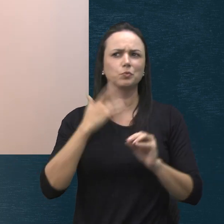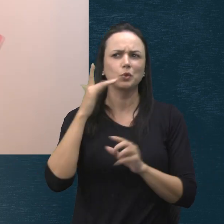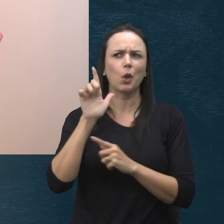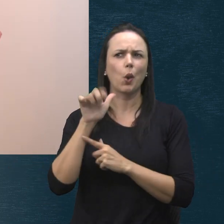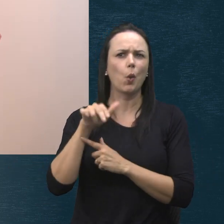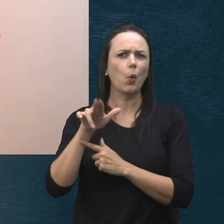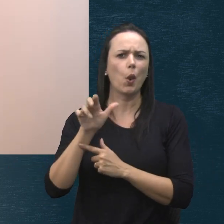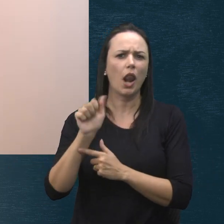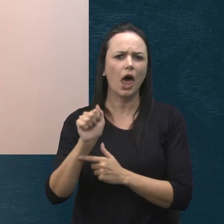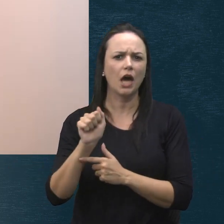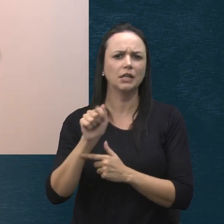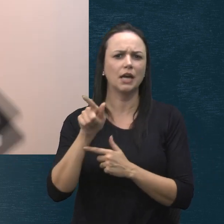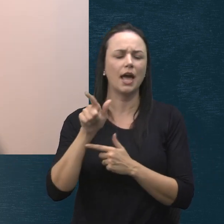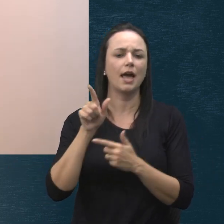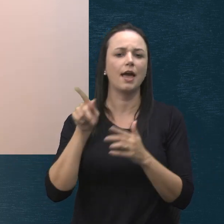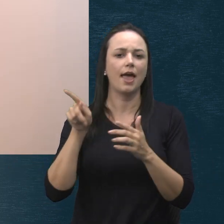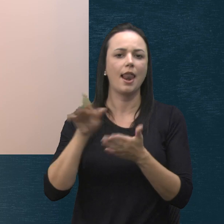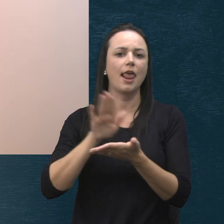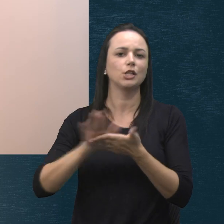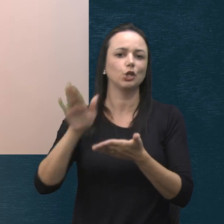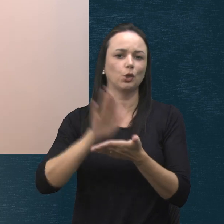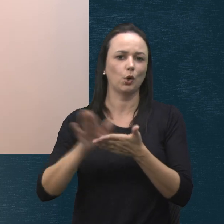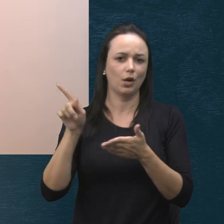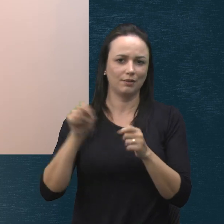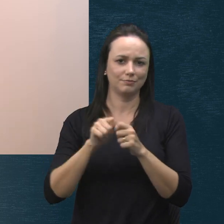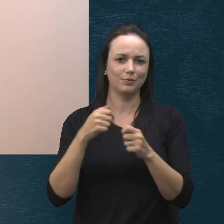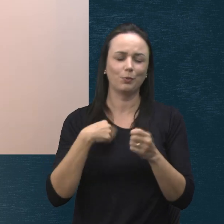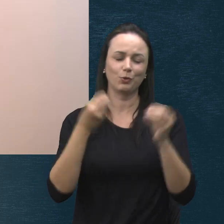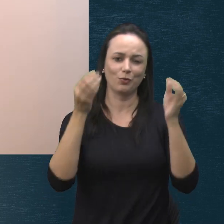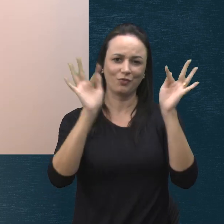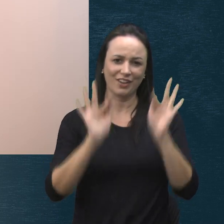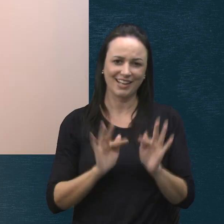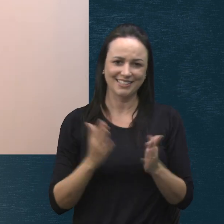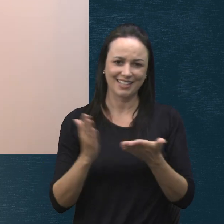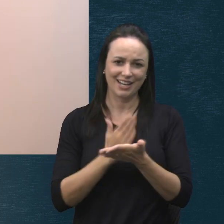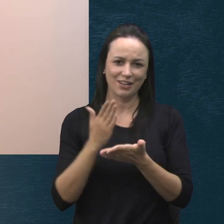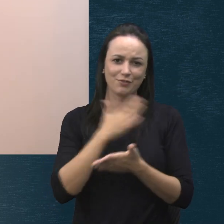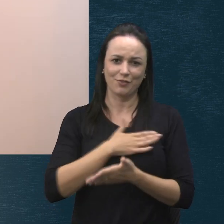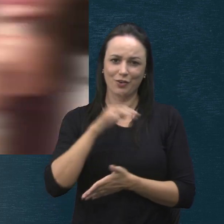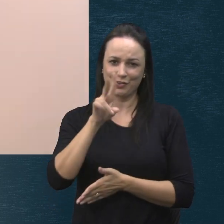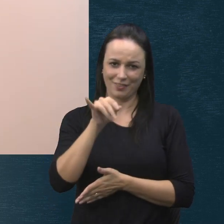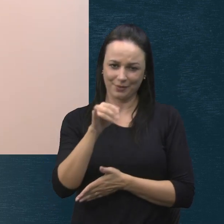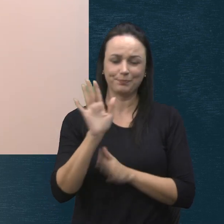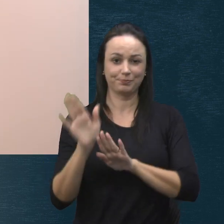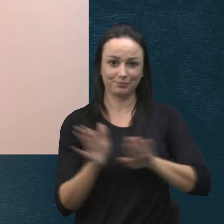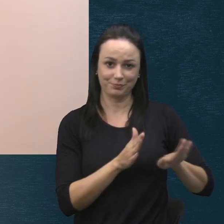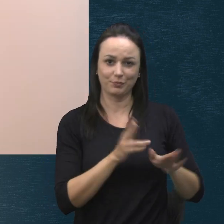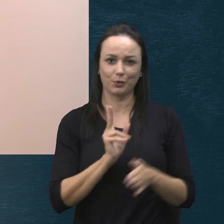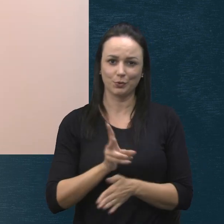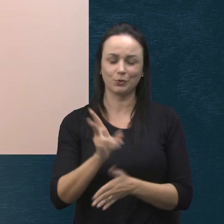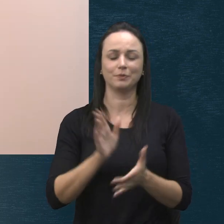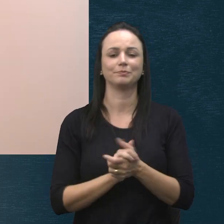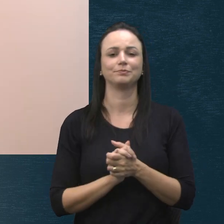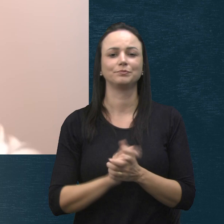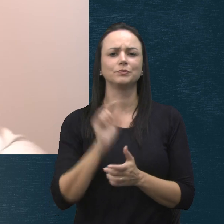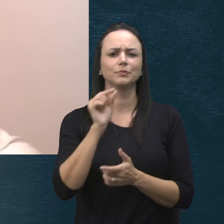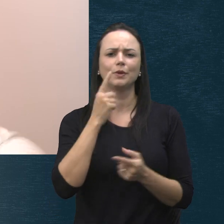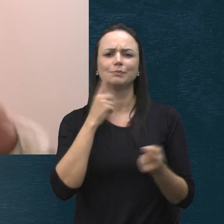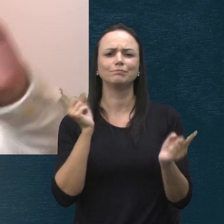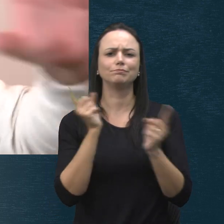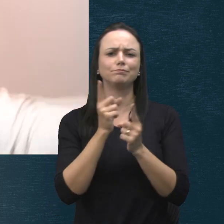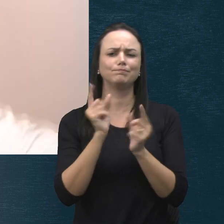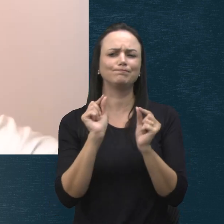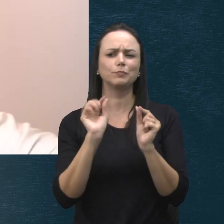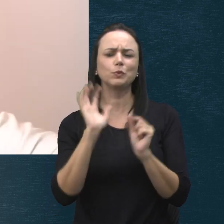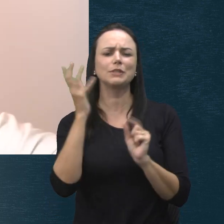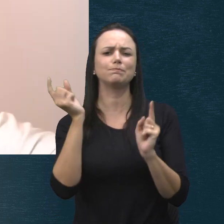a Luna Editora que está publicando, tá? Mas eu estou muito feliz com esse livro aqui. Acho que vocês vão gostar. Mas continuando. Qual que é a grande contradição? Imagina o seguinte,